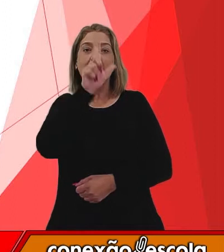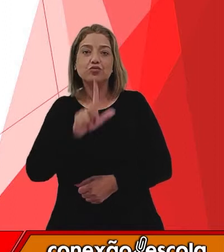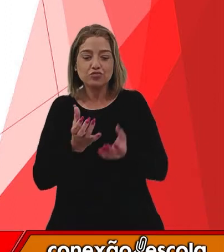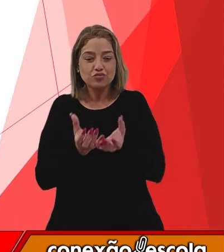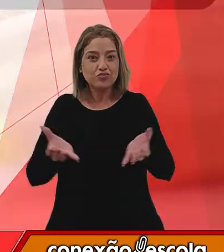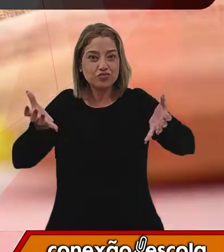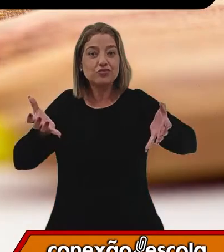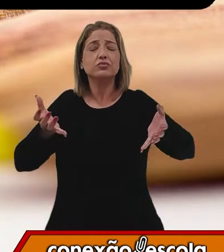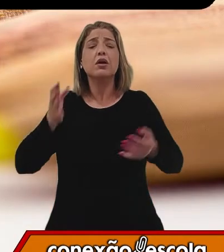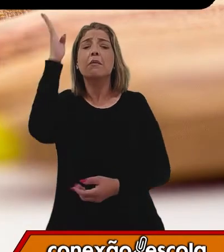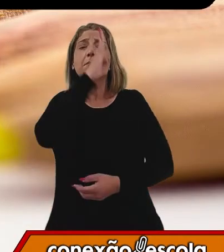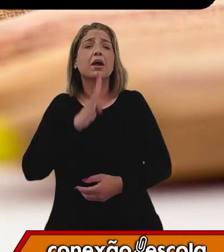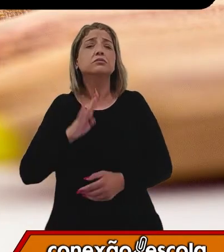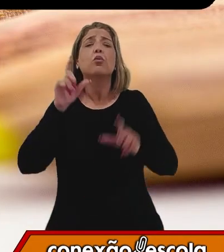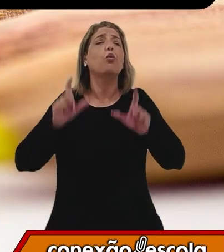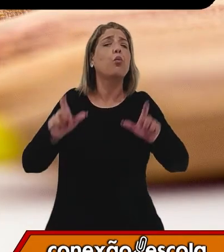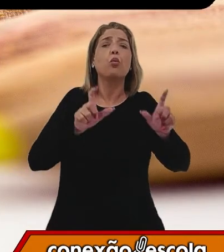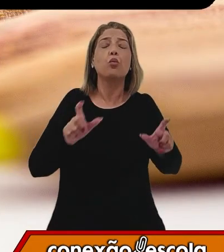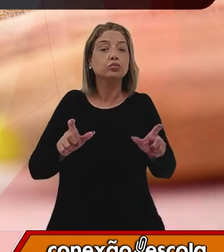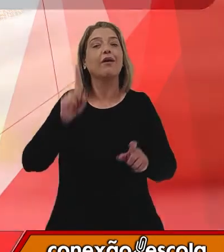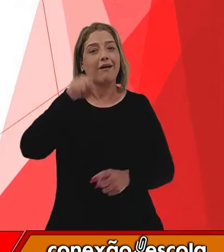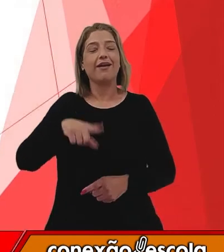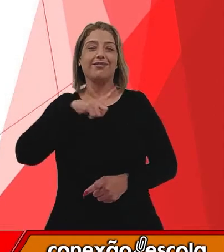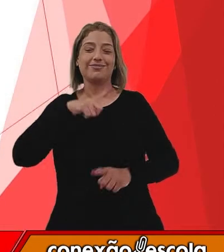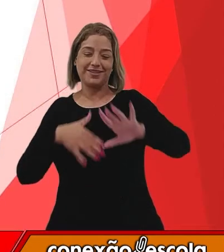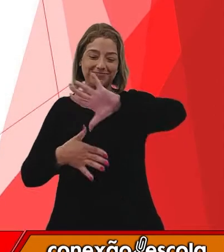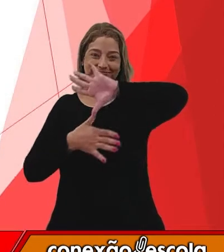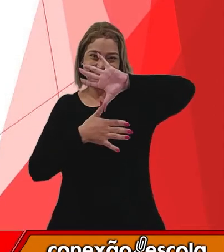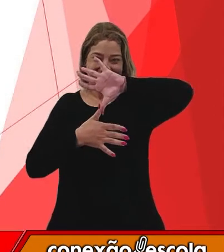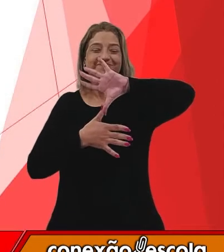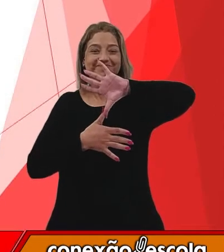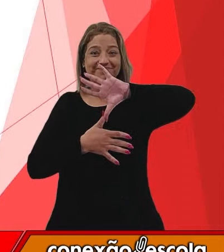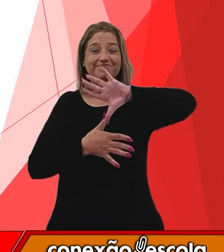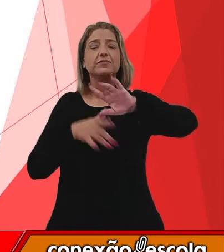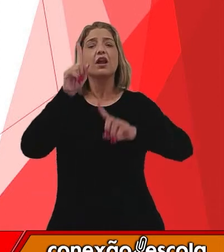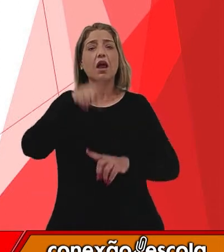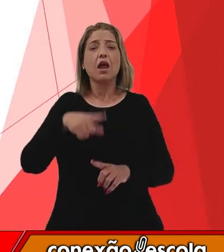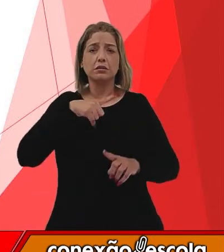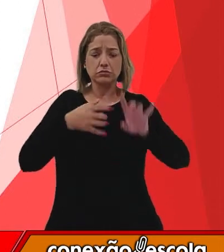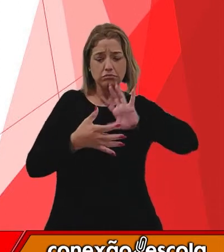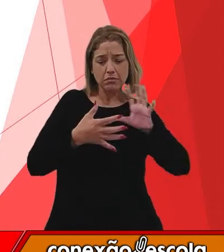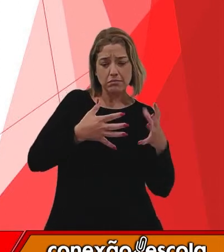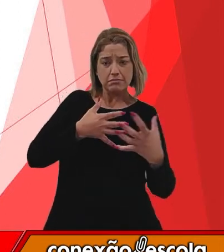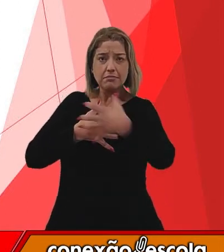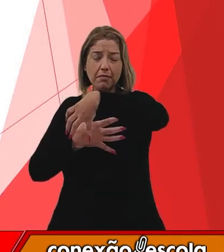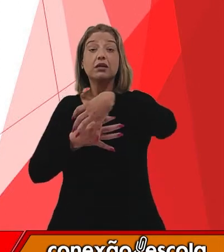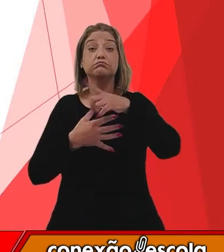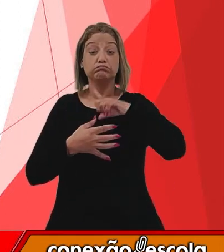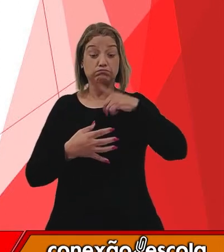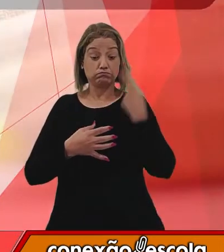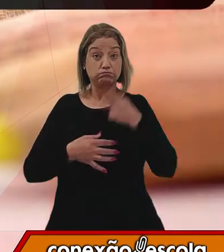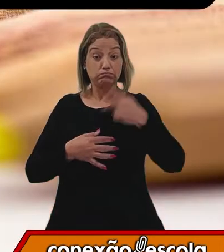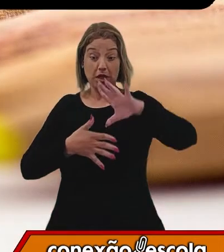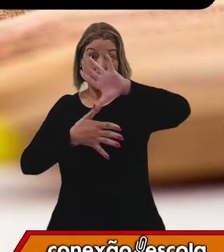Brasil? O Brasil está ali, na América. Porém, o continente americano também tem a